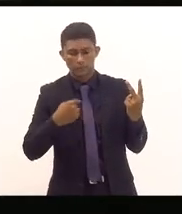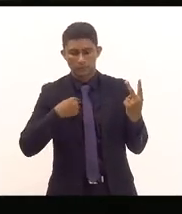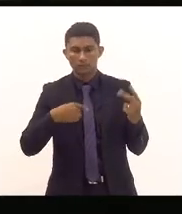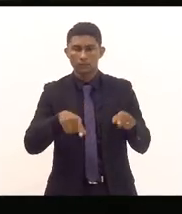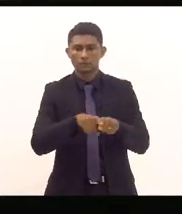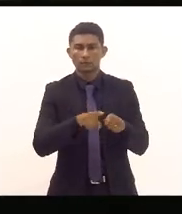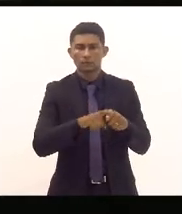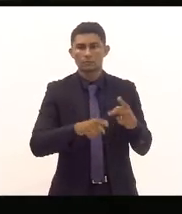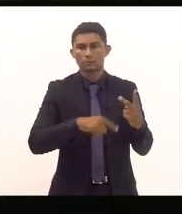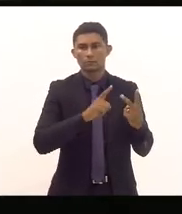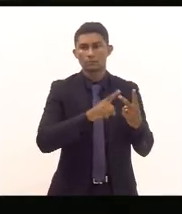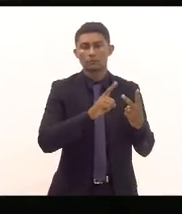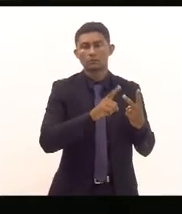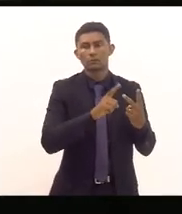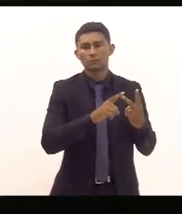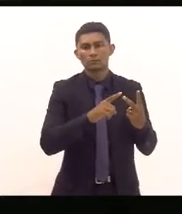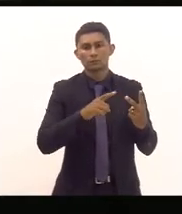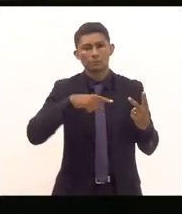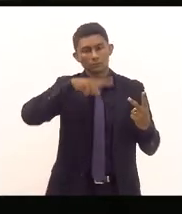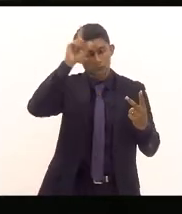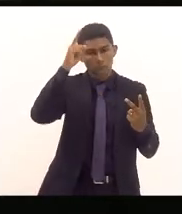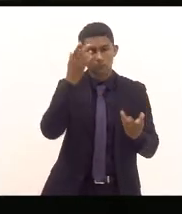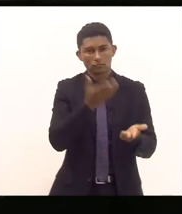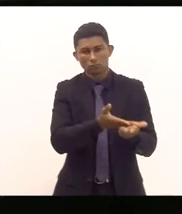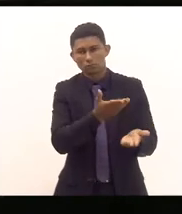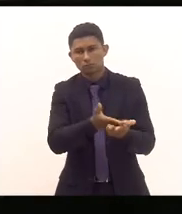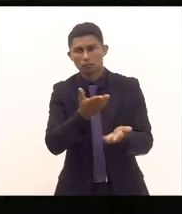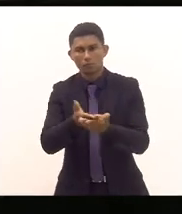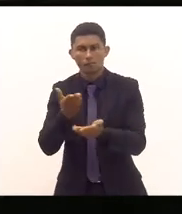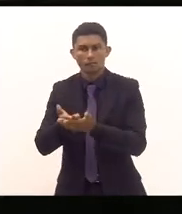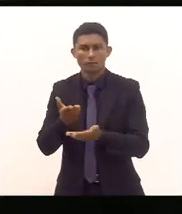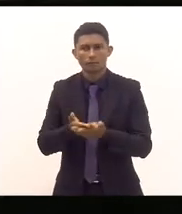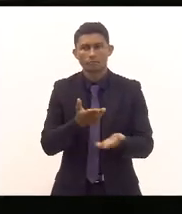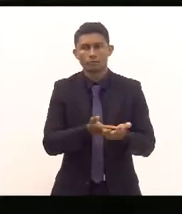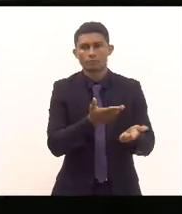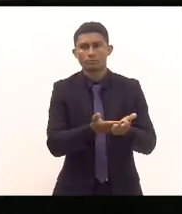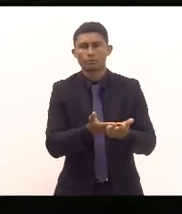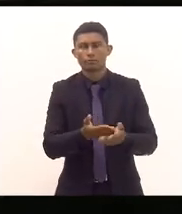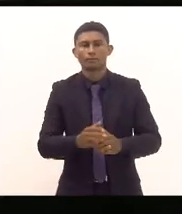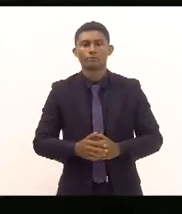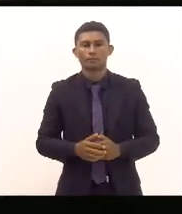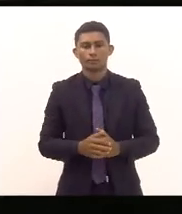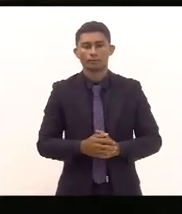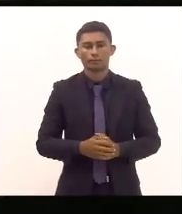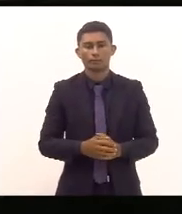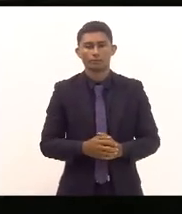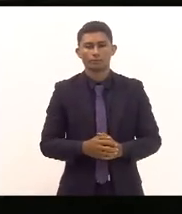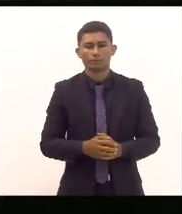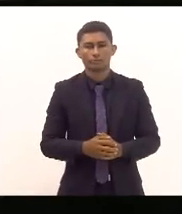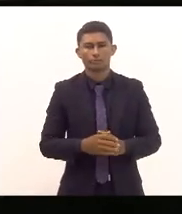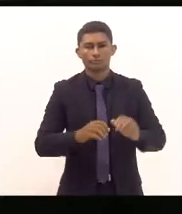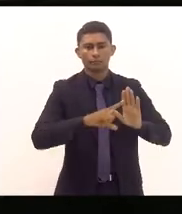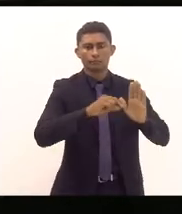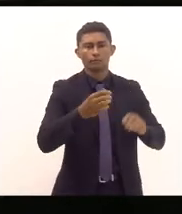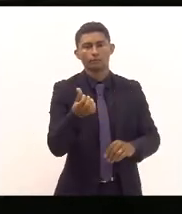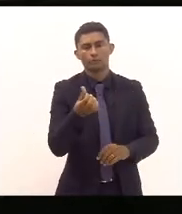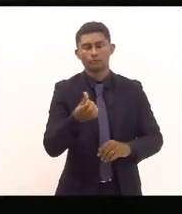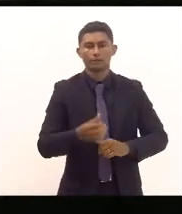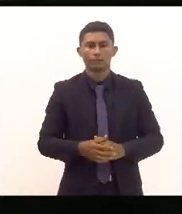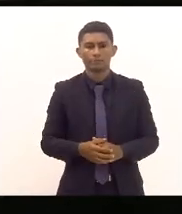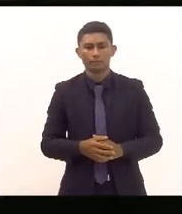gabinete e pelo gabinete capital dos Paulo Corrêa da Rocha então parei aqui no artigo 6º